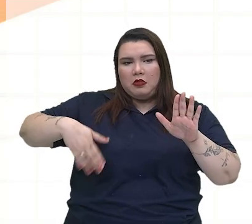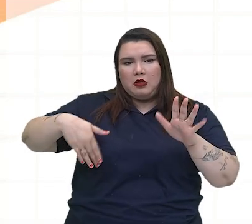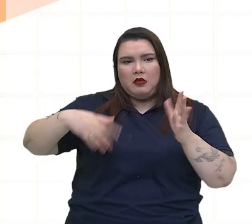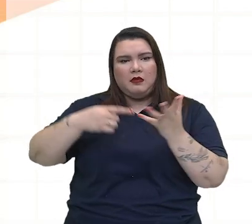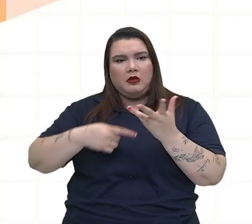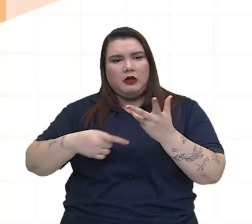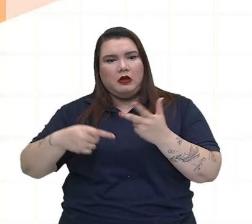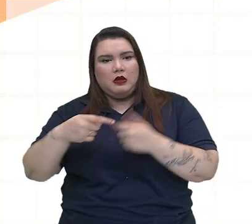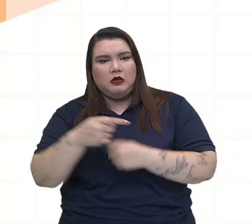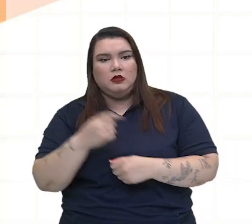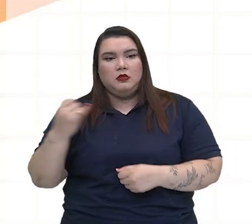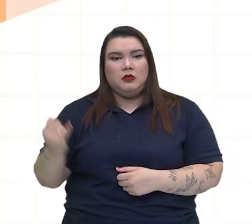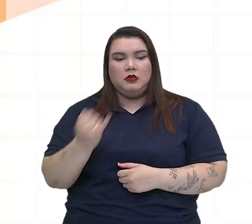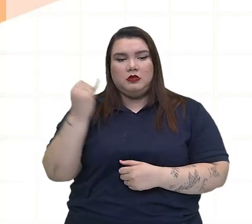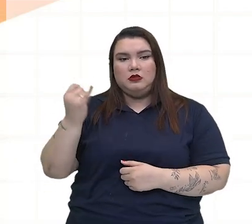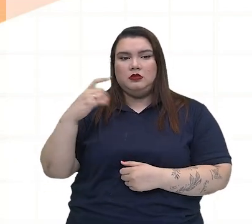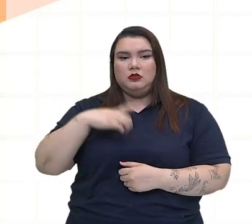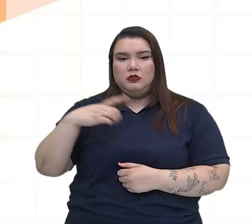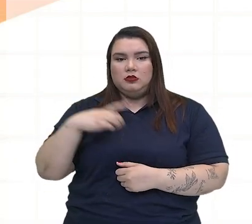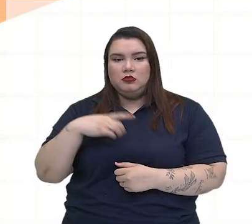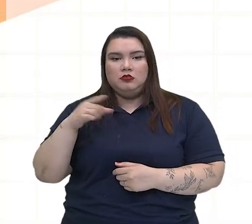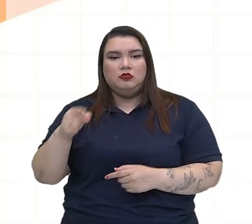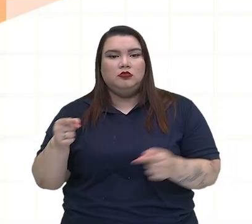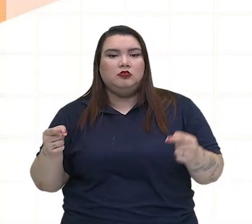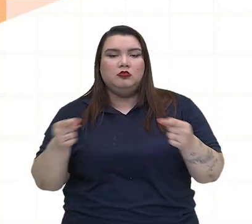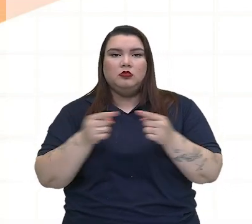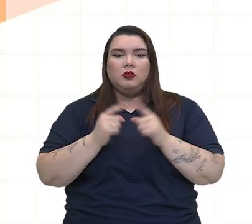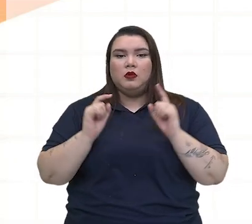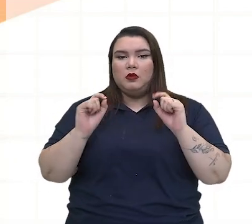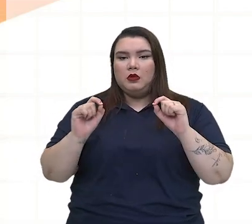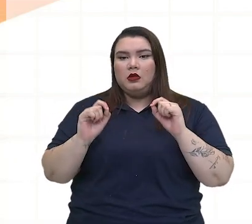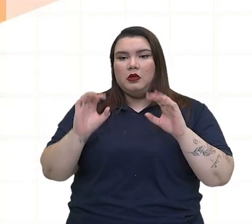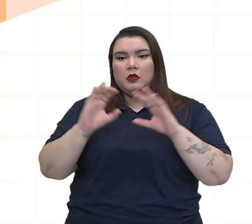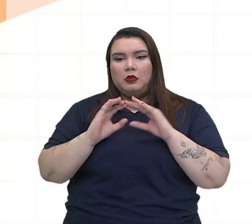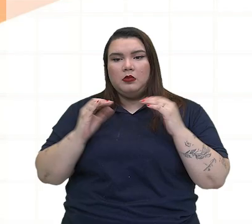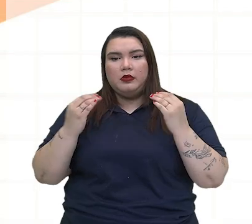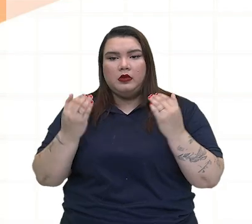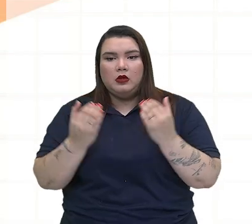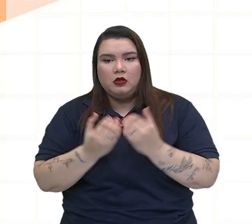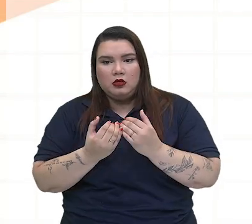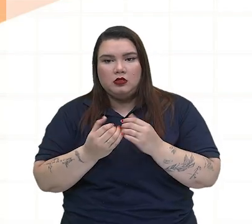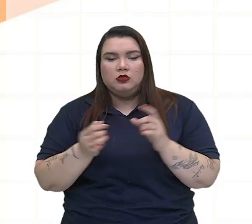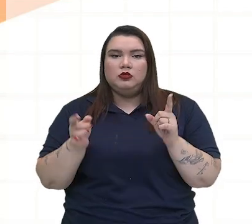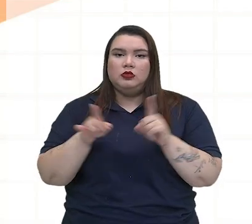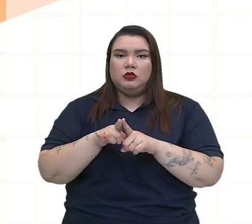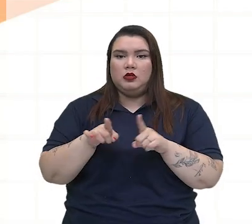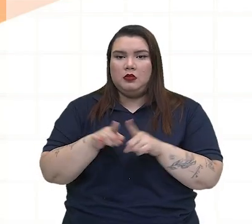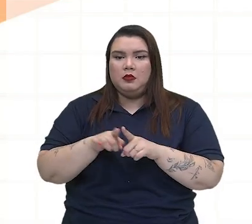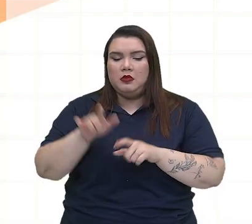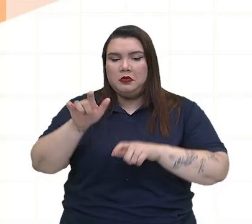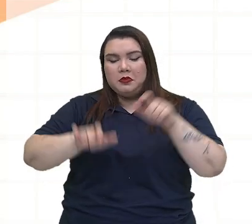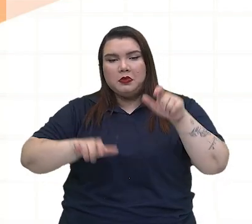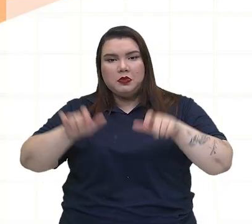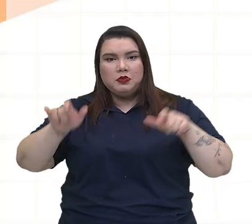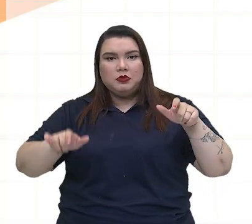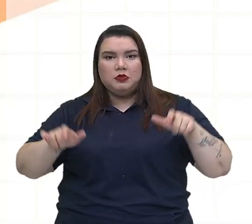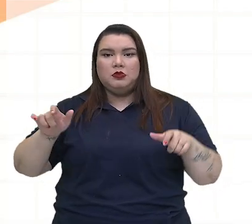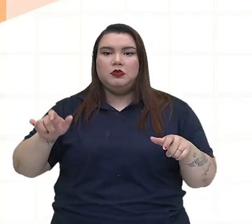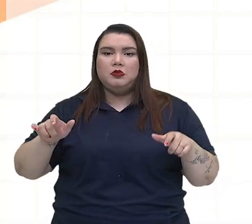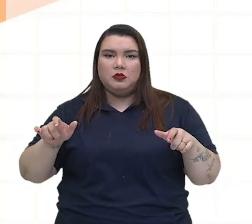ele tem uma importância muito grande aí para as comunidades, para as pessoas que